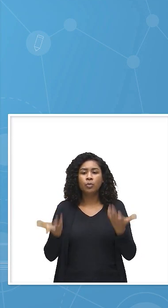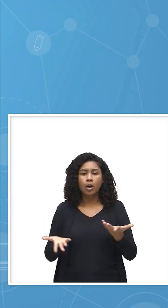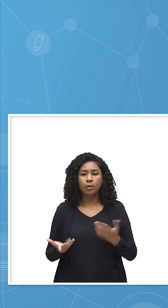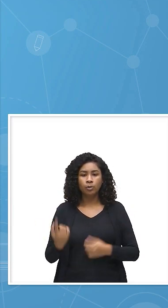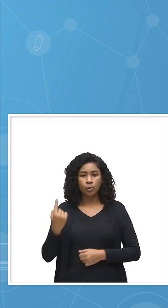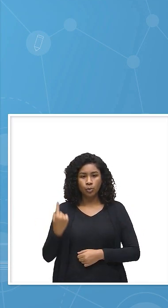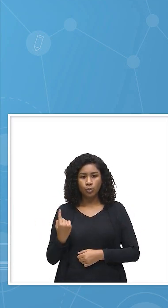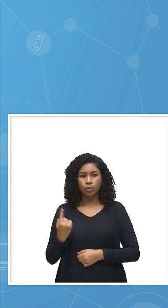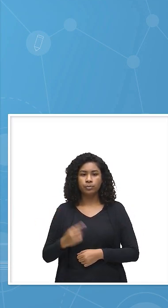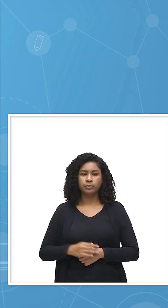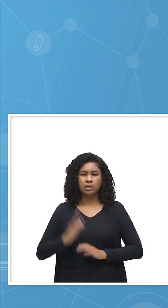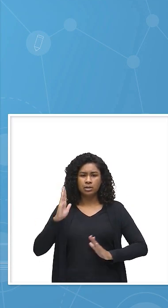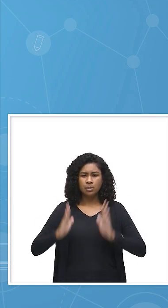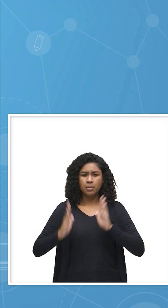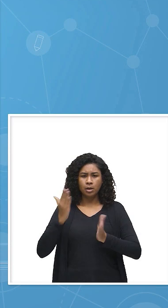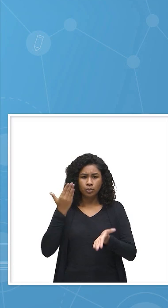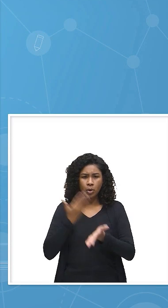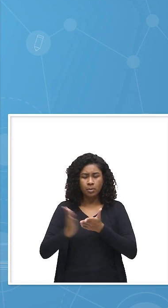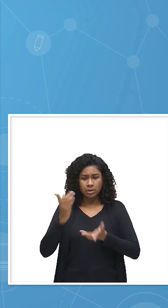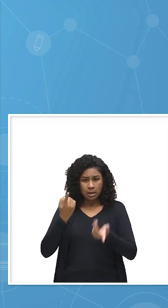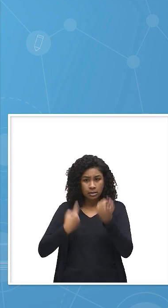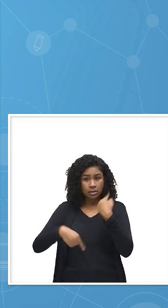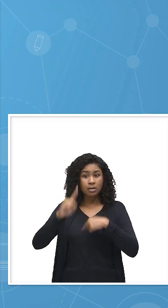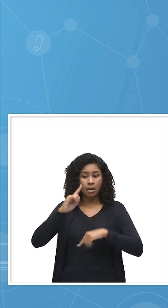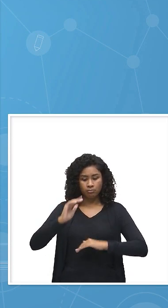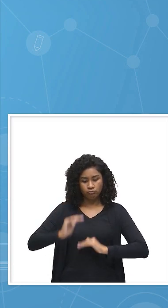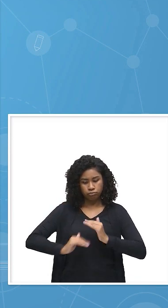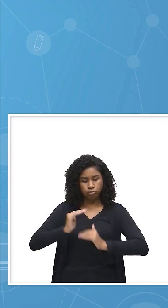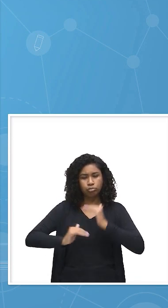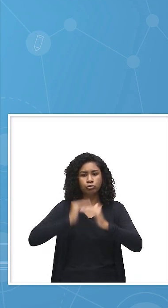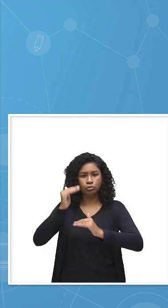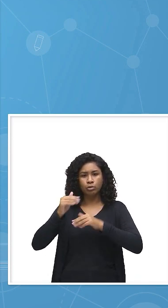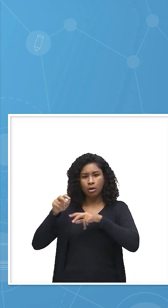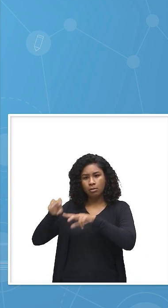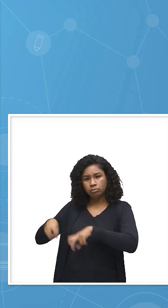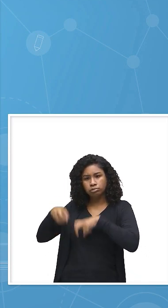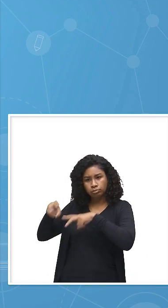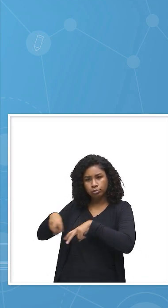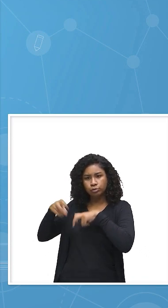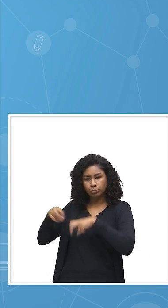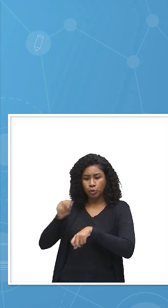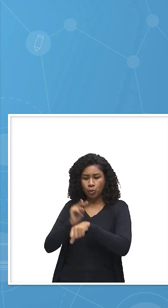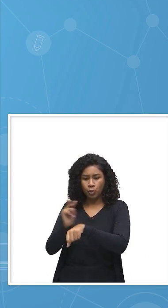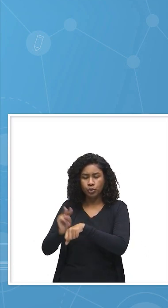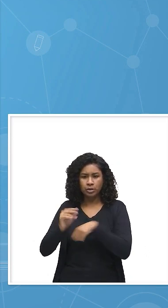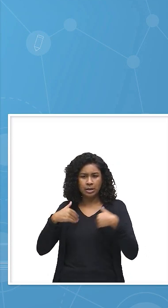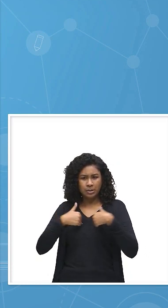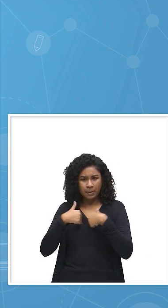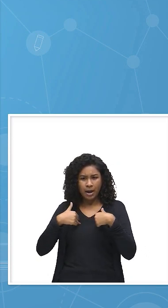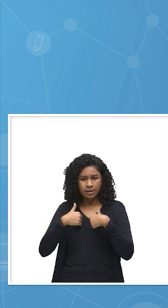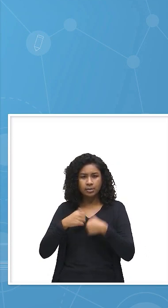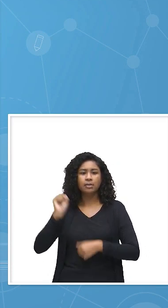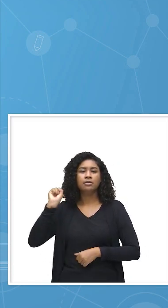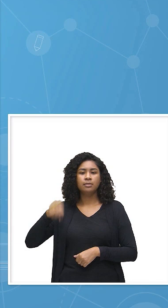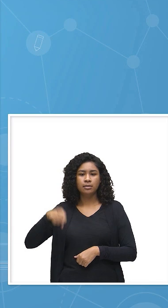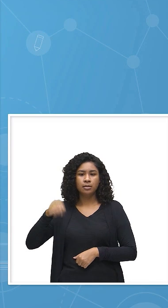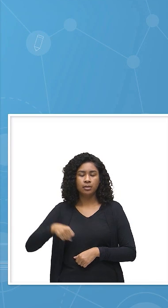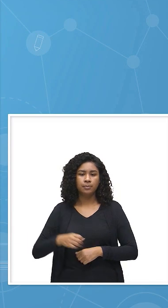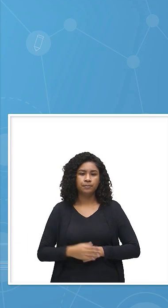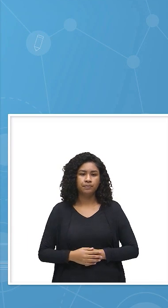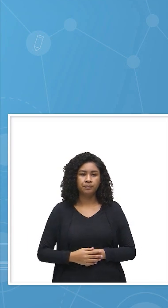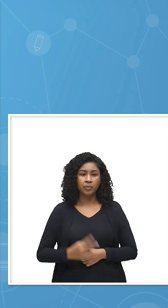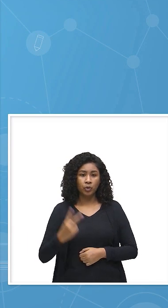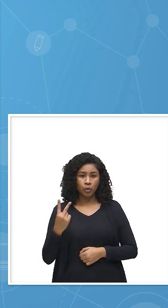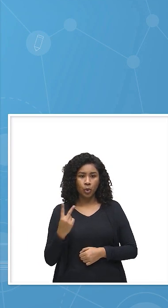da agricultura e do pastoreio? Sim! 2. No neolítico, os homens eram caçadores e